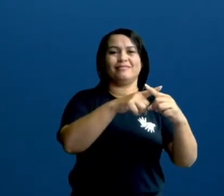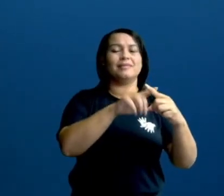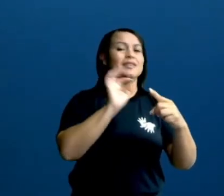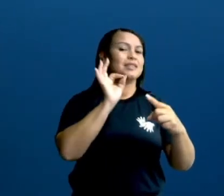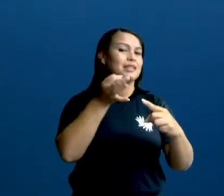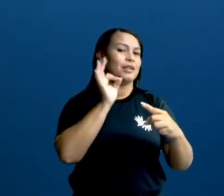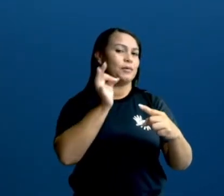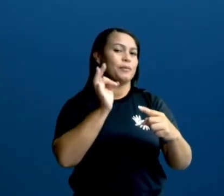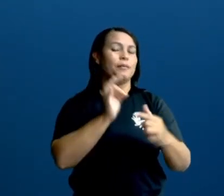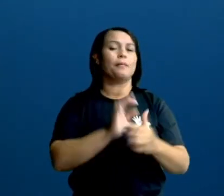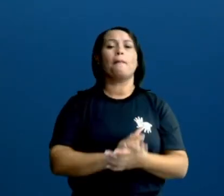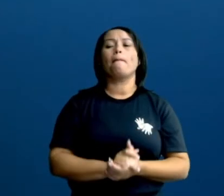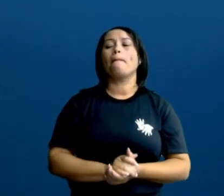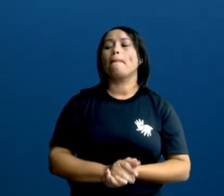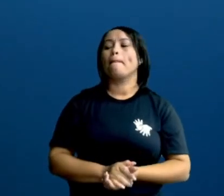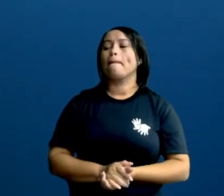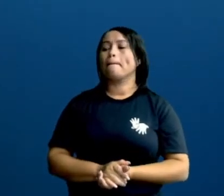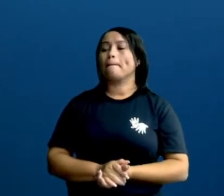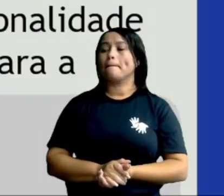tá certo?